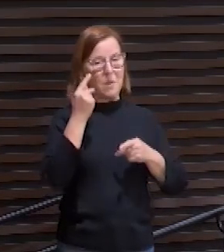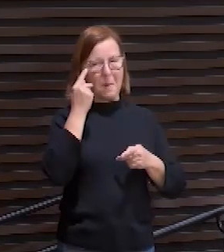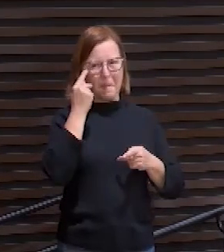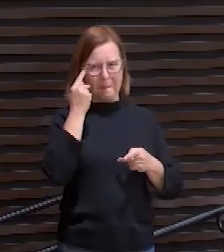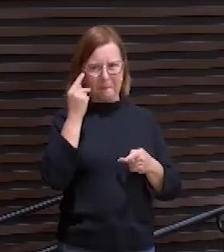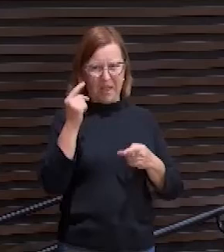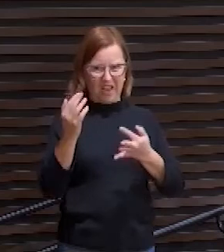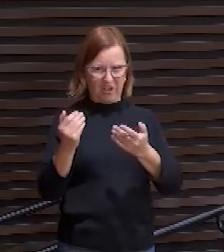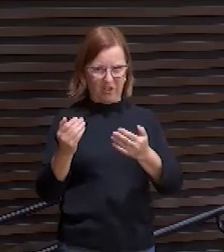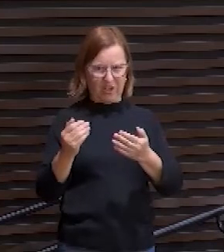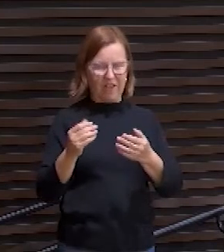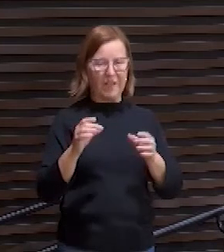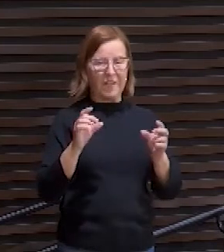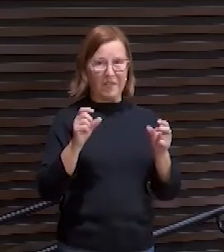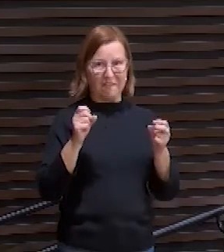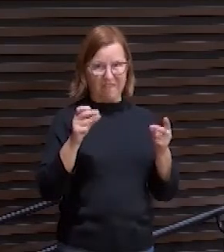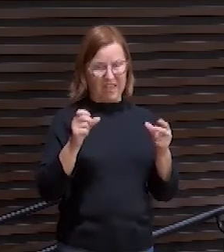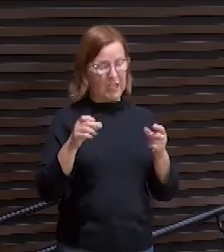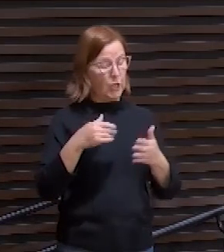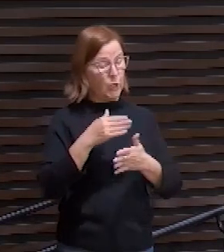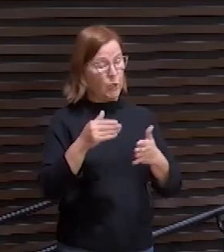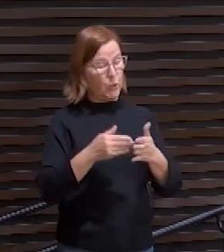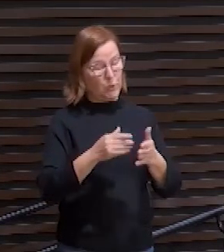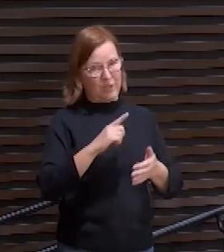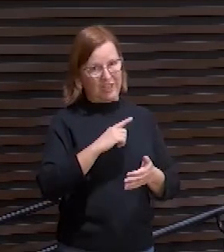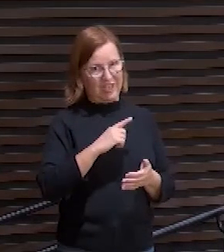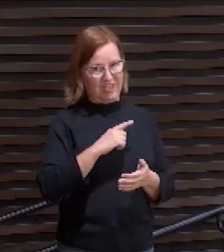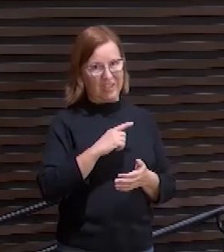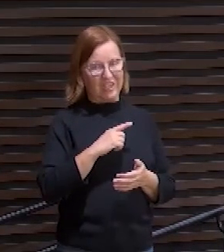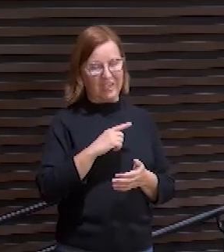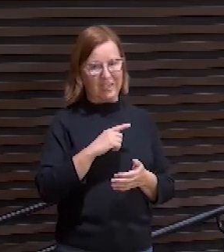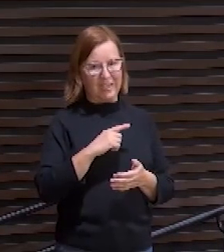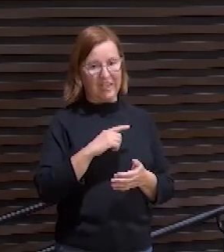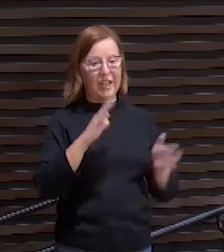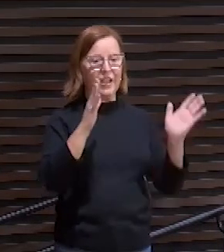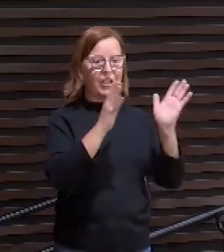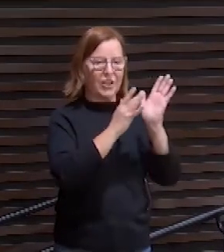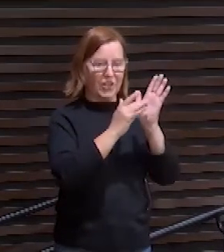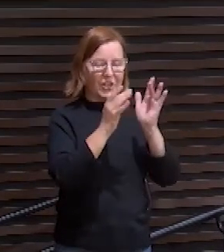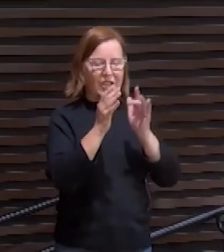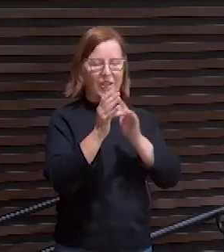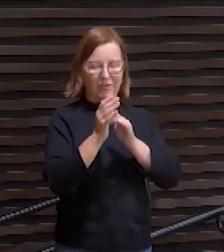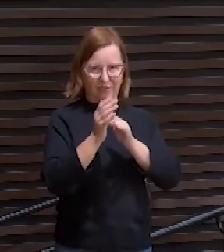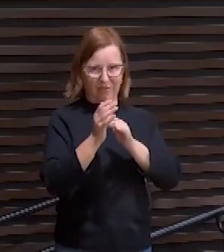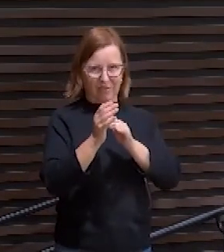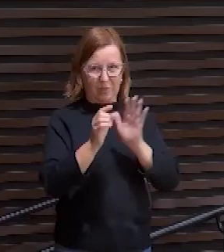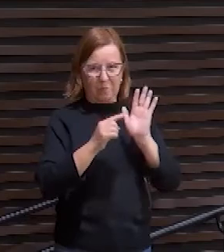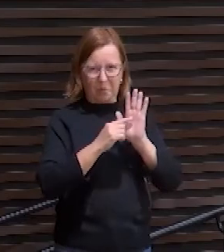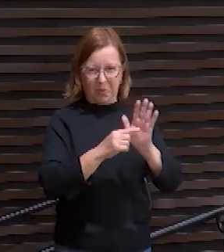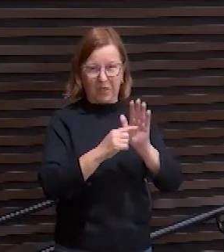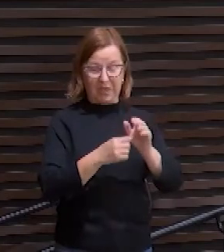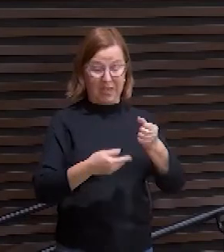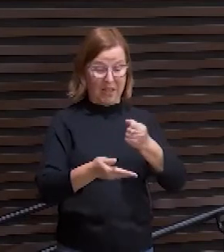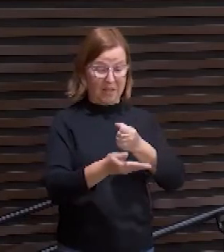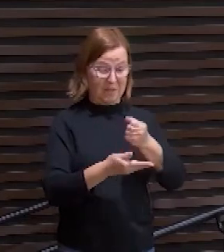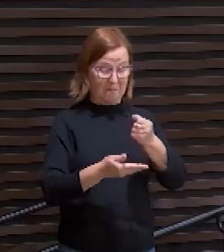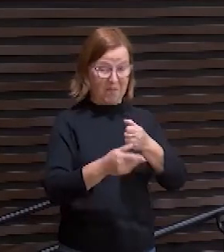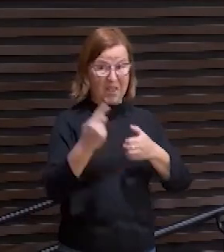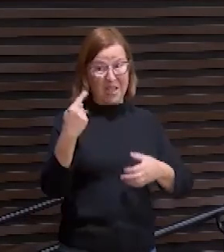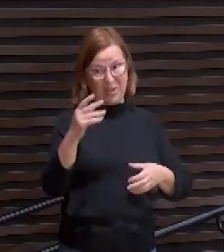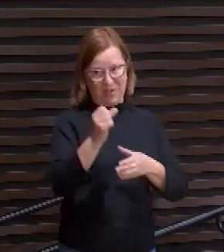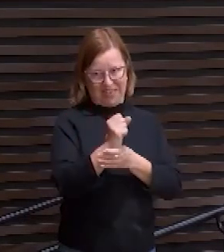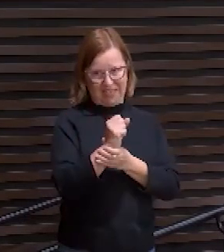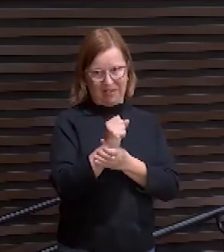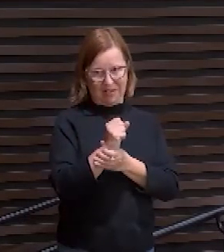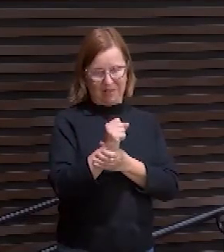Jesus estava tocando a própria base da sua segurança e da sua identidade. O homem